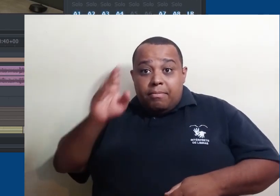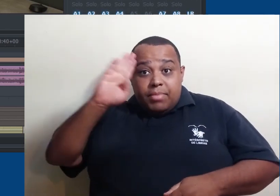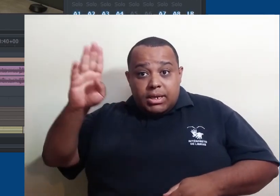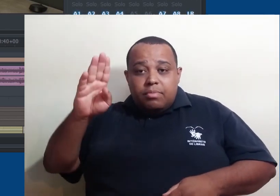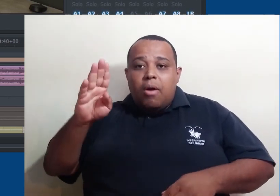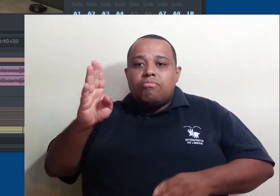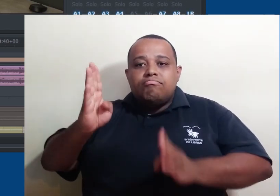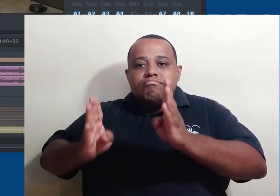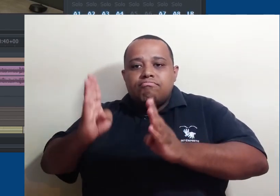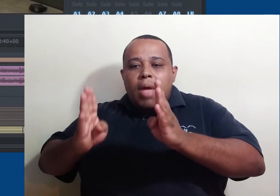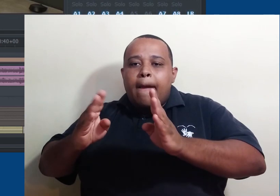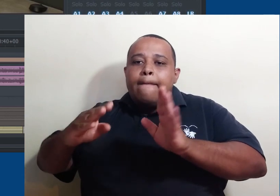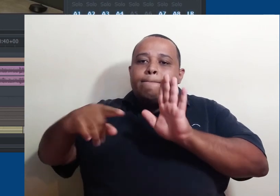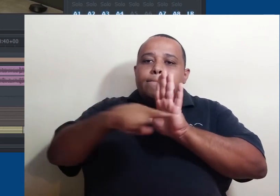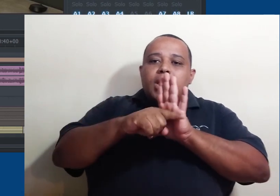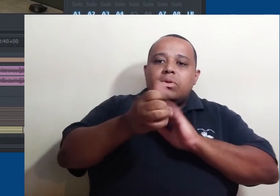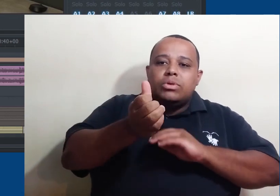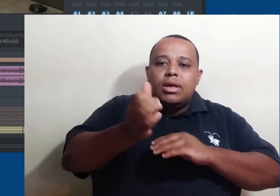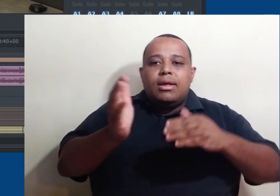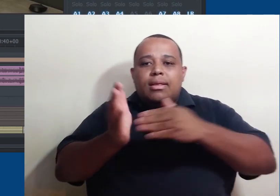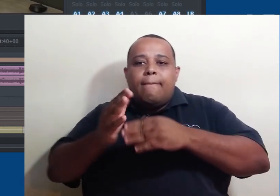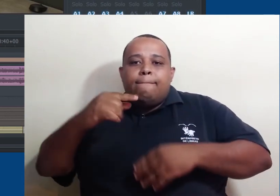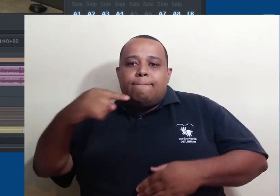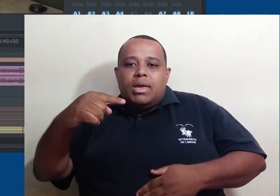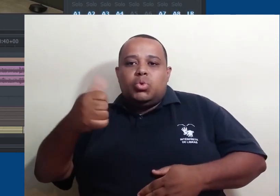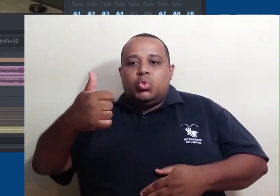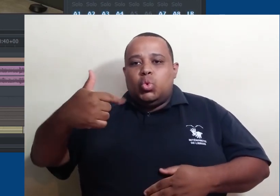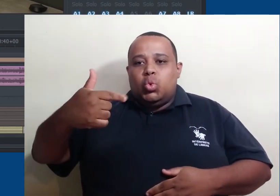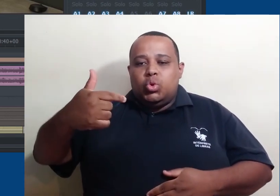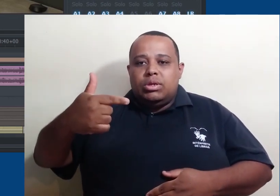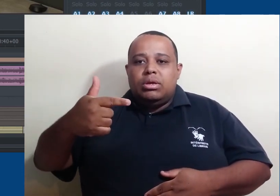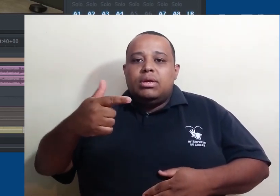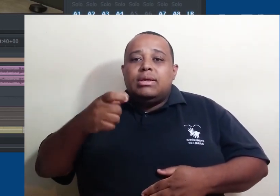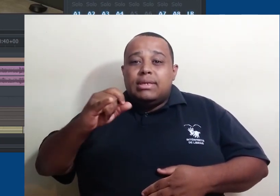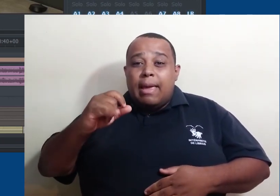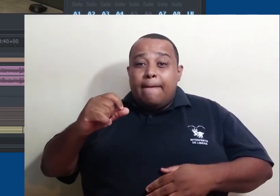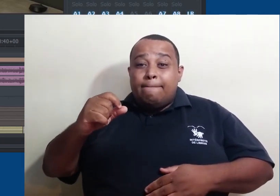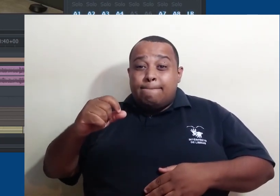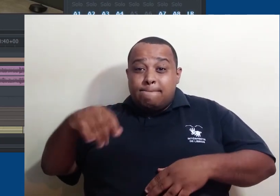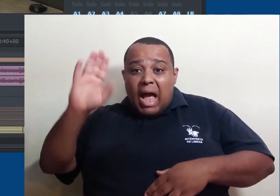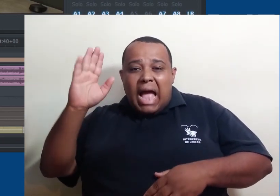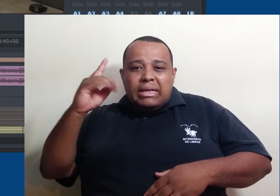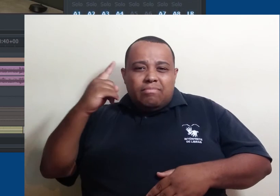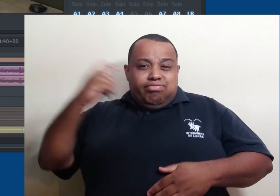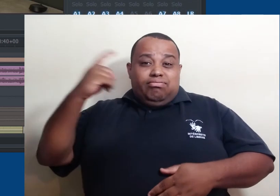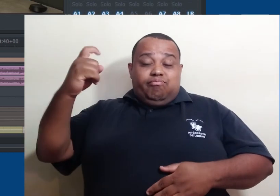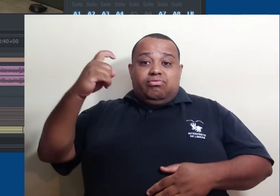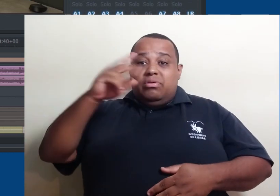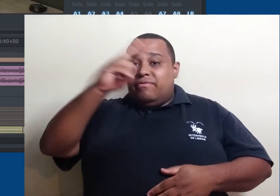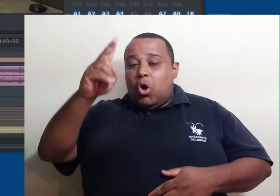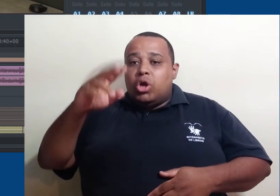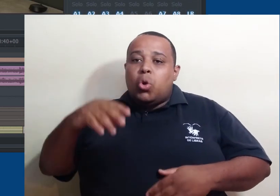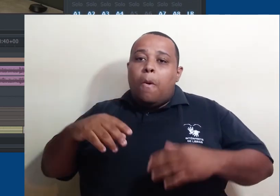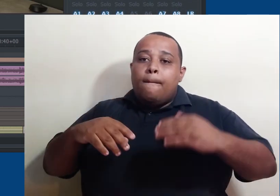menos 6 a menos 12, que é o ideal também. Se passar muito disso, ela fica muito fácil de estourar, e se for muito para baixo, ela fica muito baixa. Então, o nosso áudio